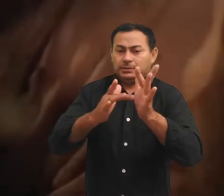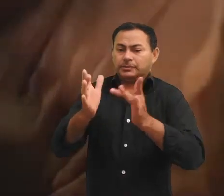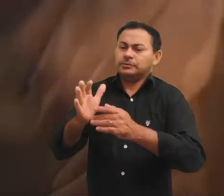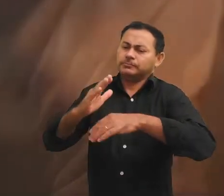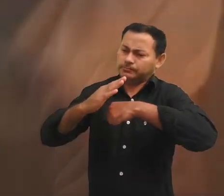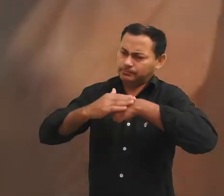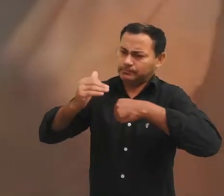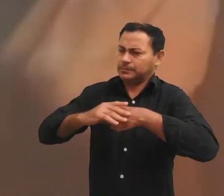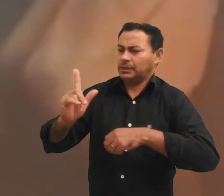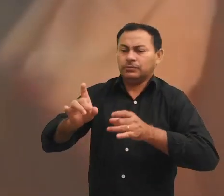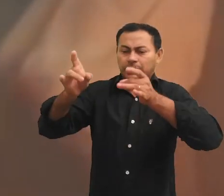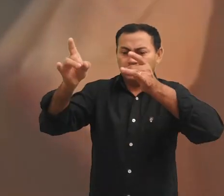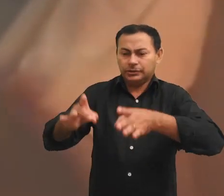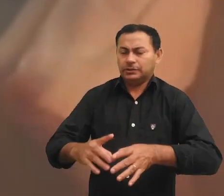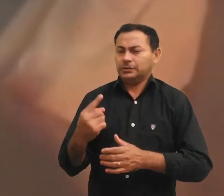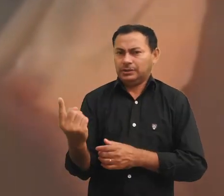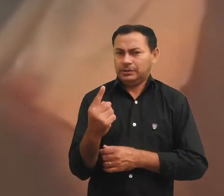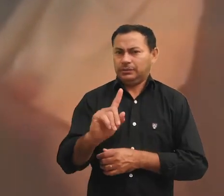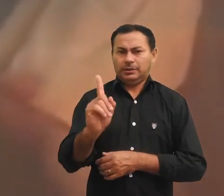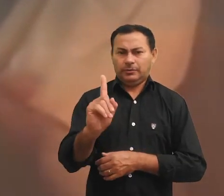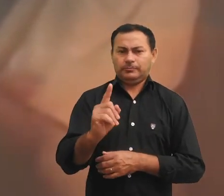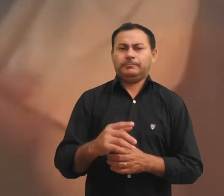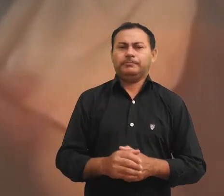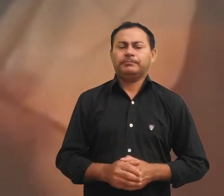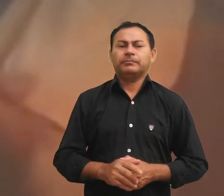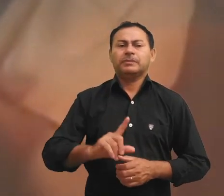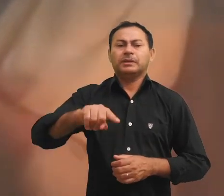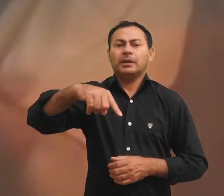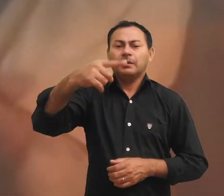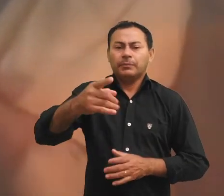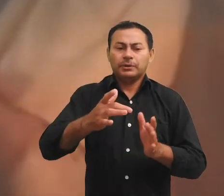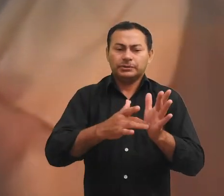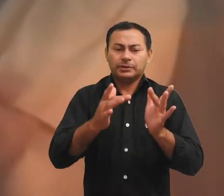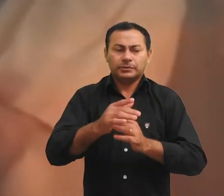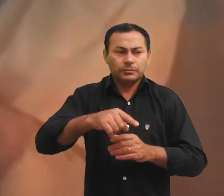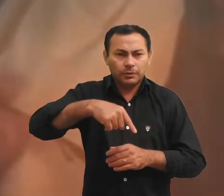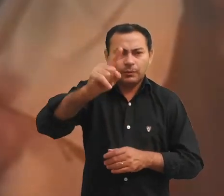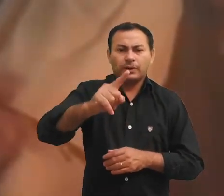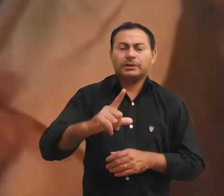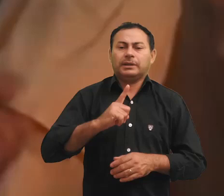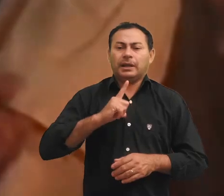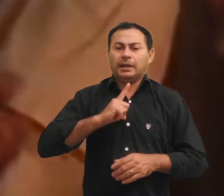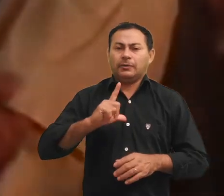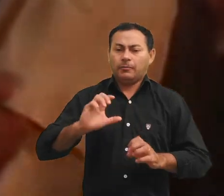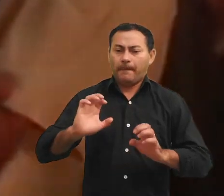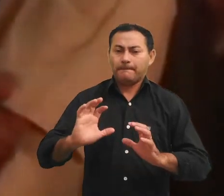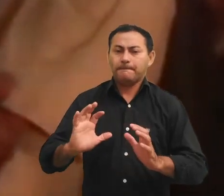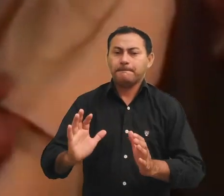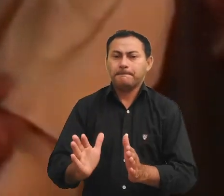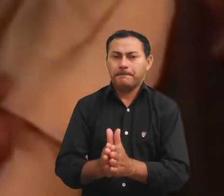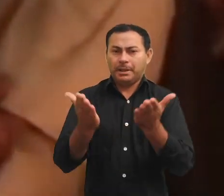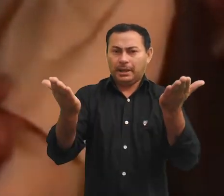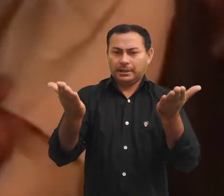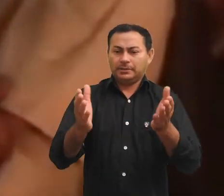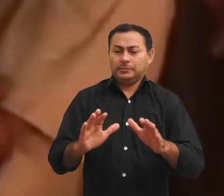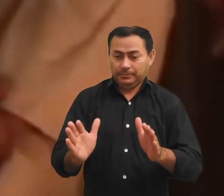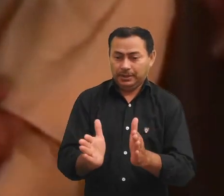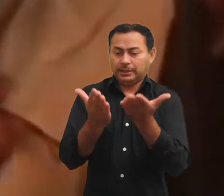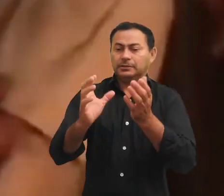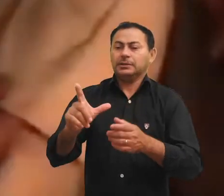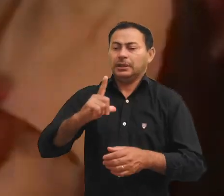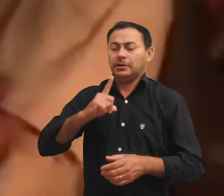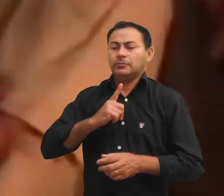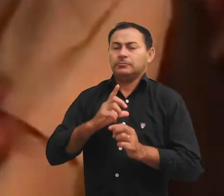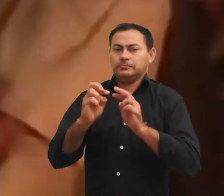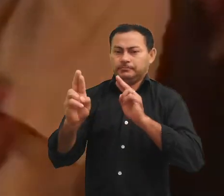confortou dizendo: "Não os deixarei órfãos." Depois que Jesus partisse, aconteceria um milagre, e como resultado